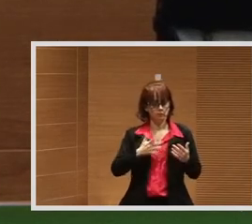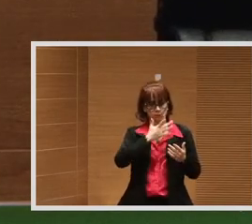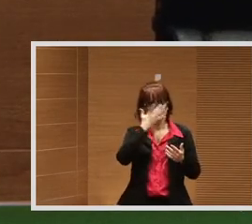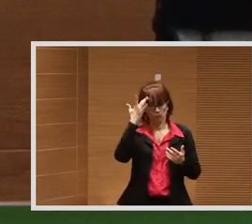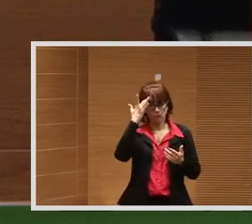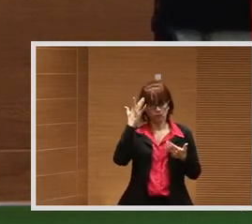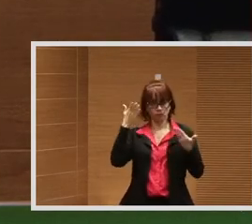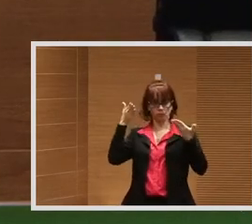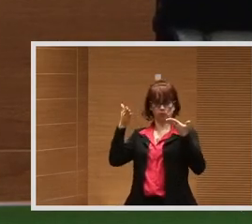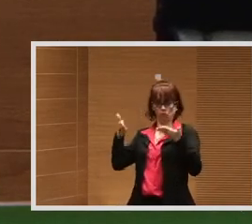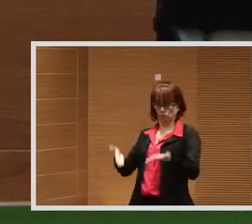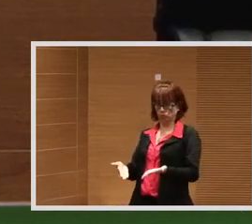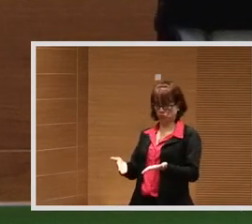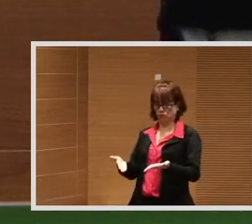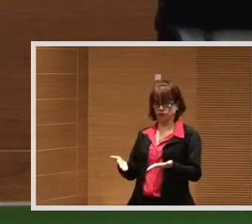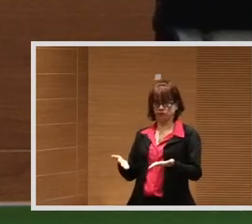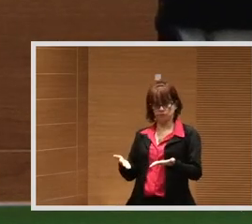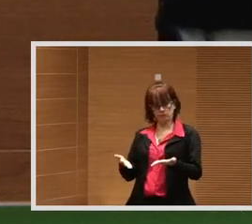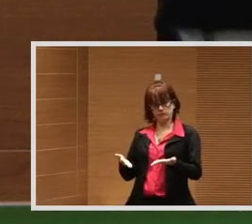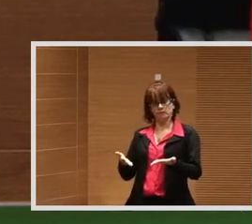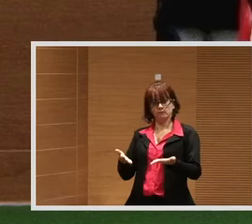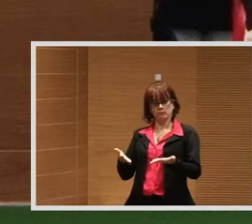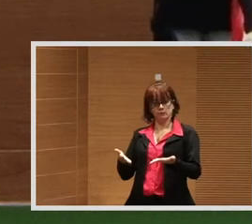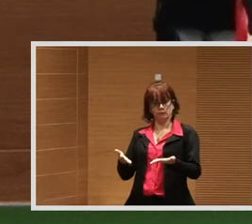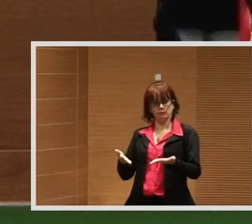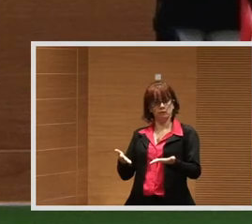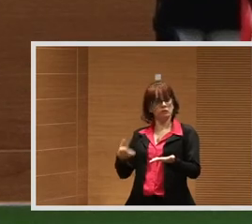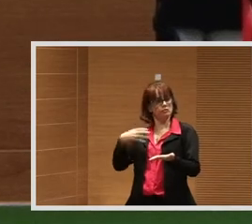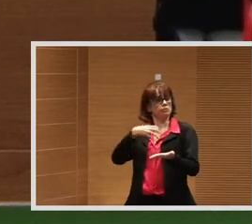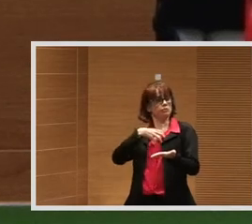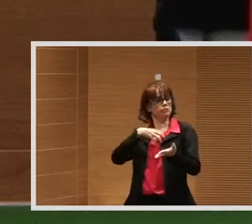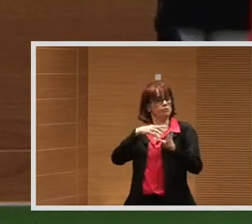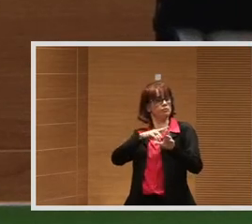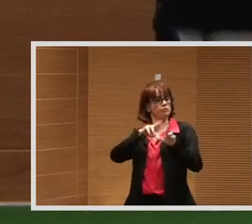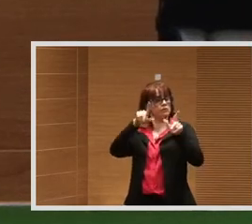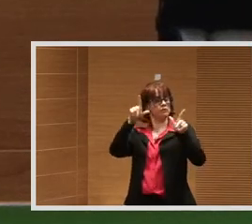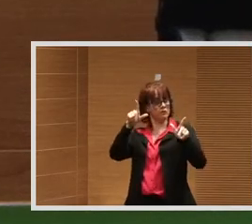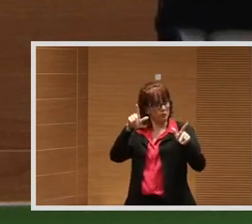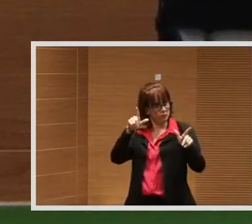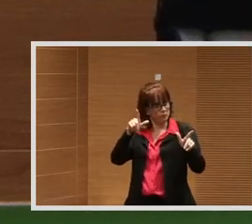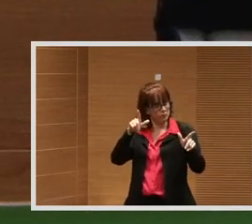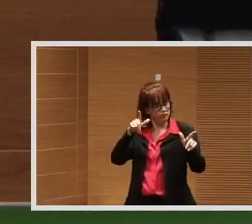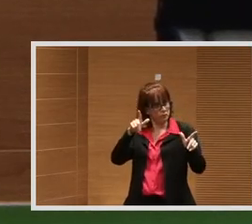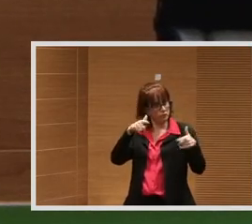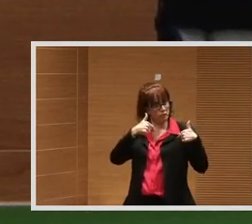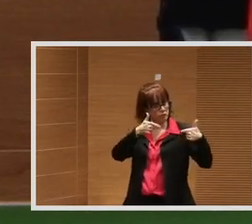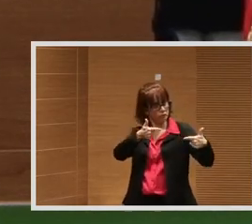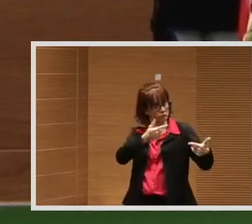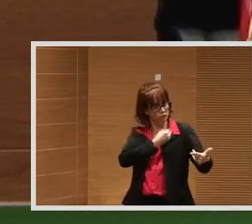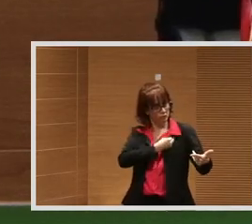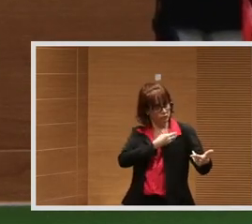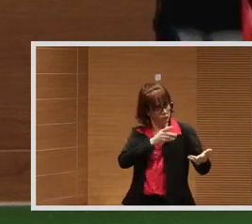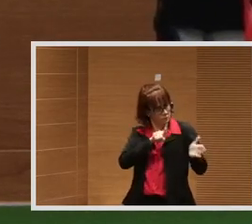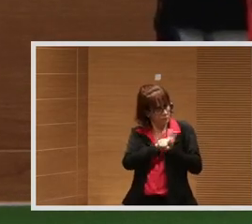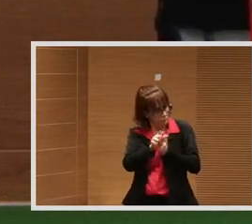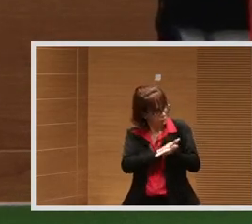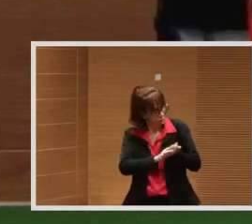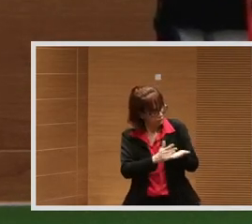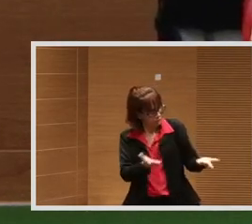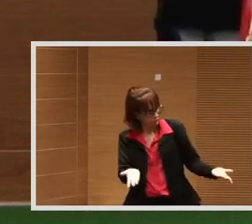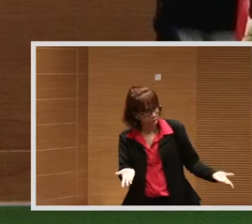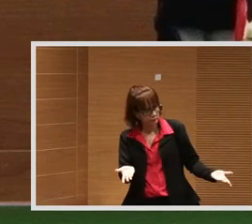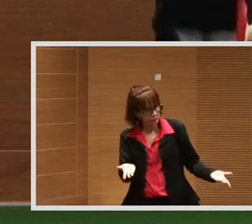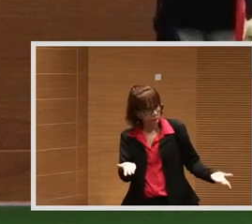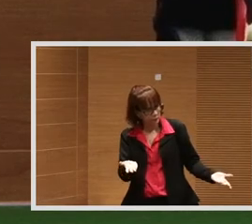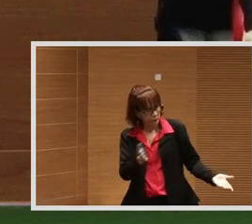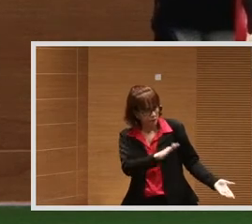um modo de levar a vida tão diferente, eu não pergunto o que ele está querendo me dizer, o que essa criança está me contando,